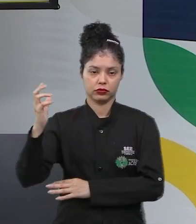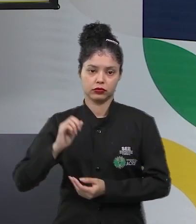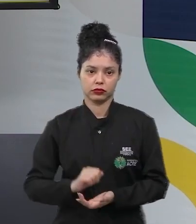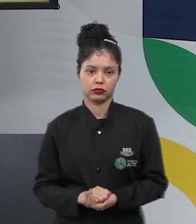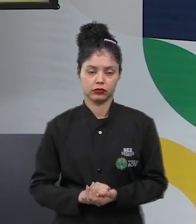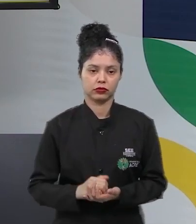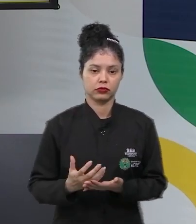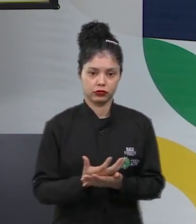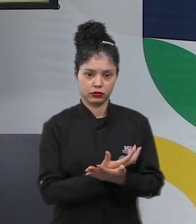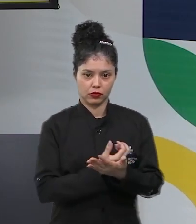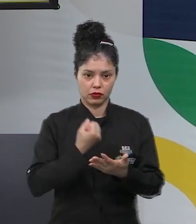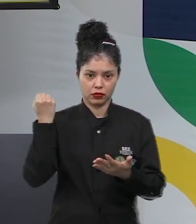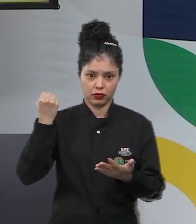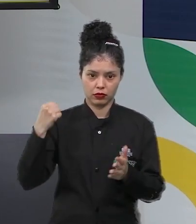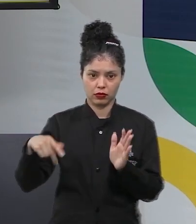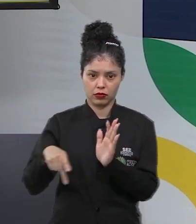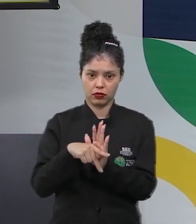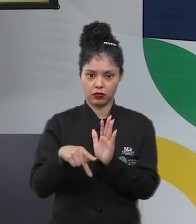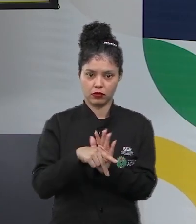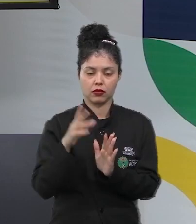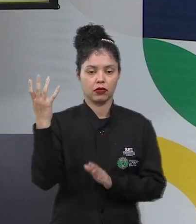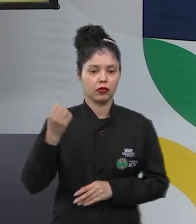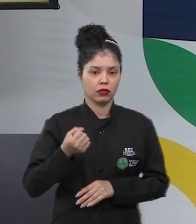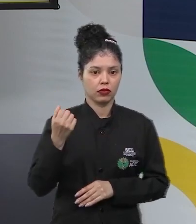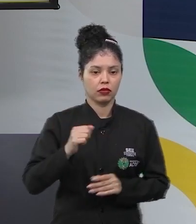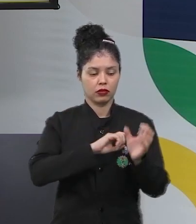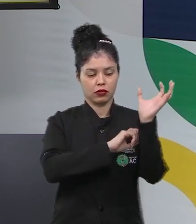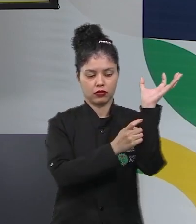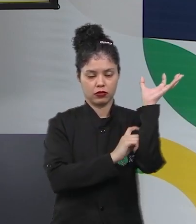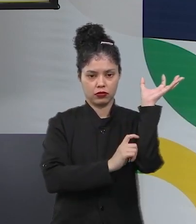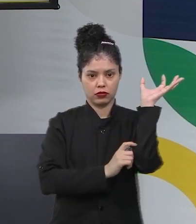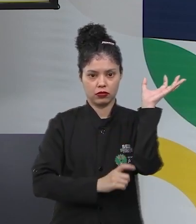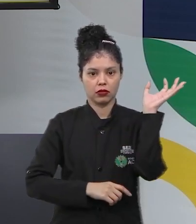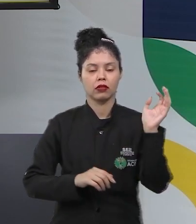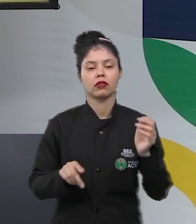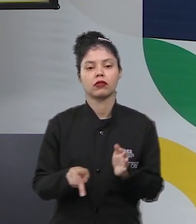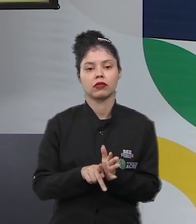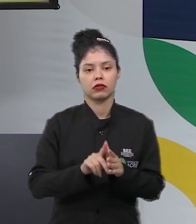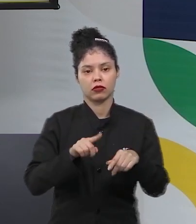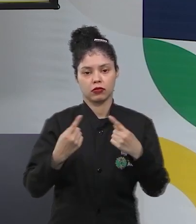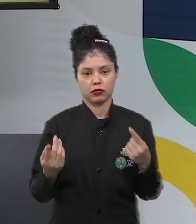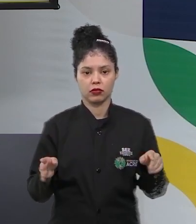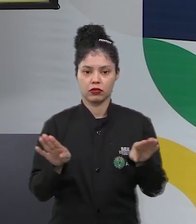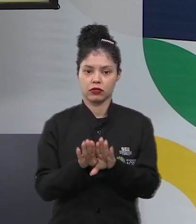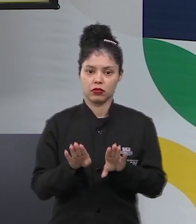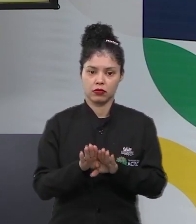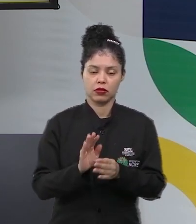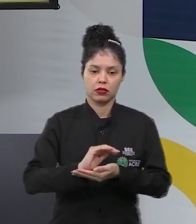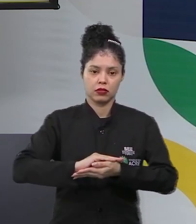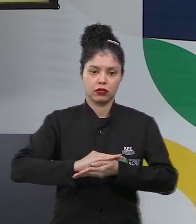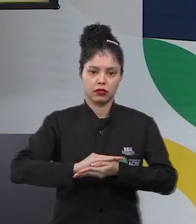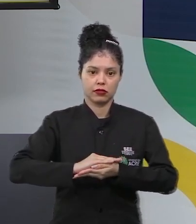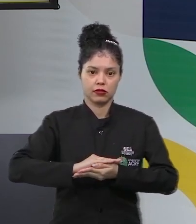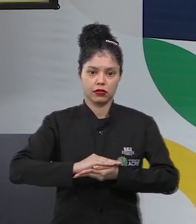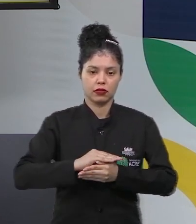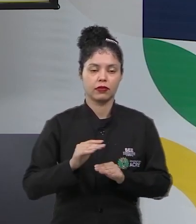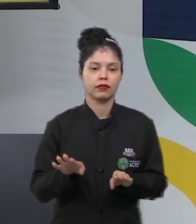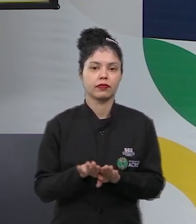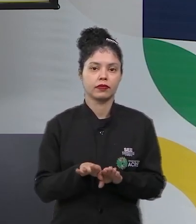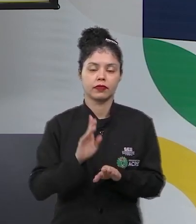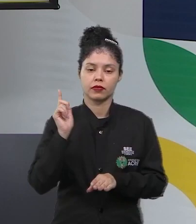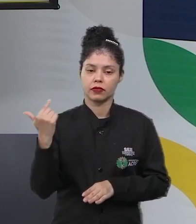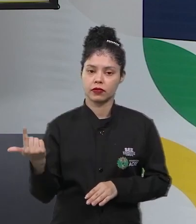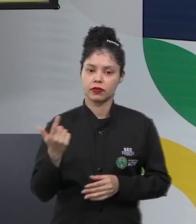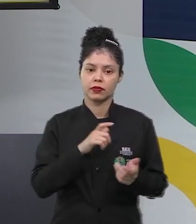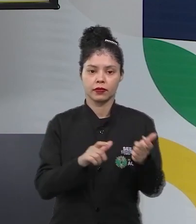a retirada principalmente do leite da seringa, portanto da borracha, mas também da castanha, porque em muitos